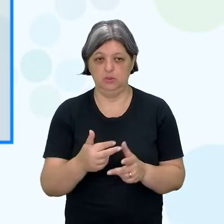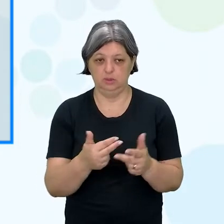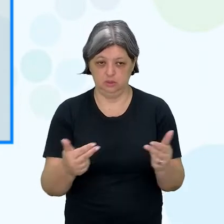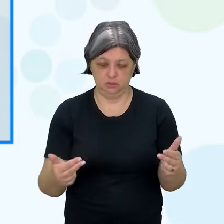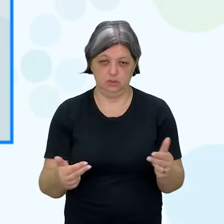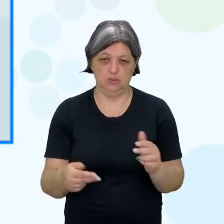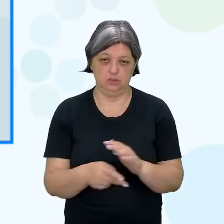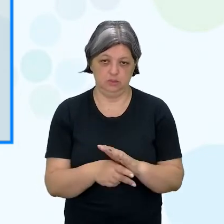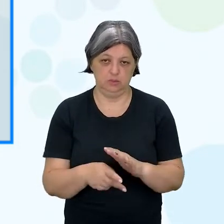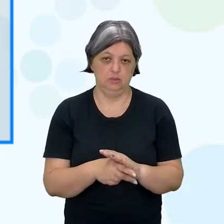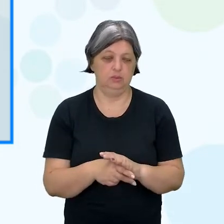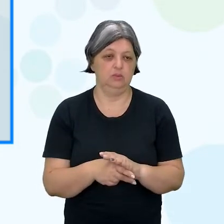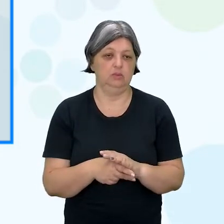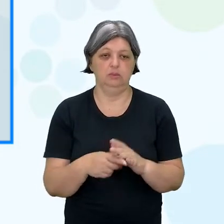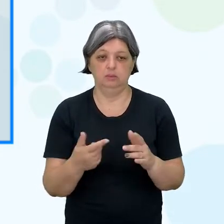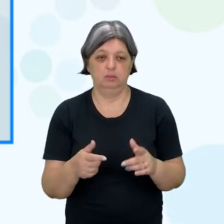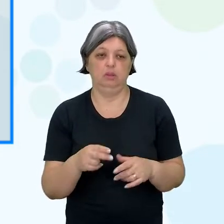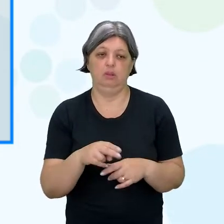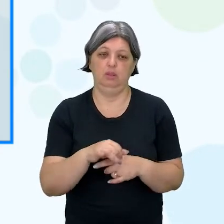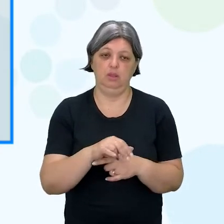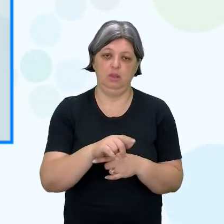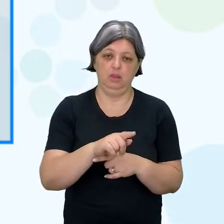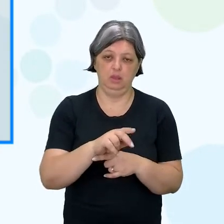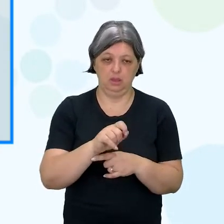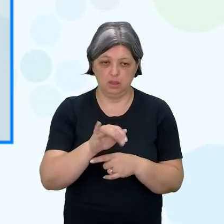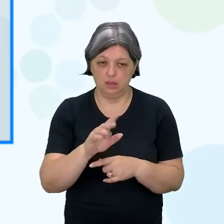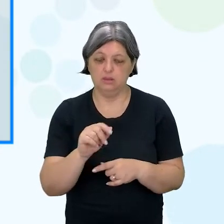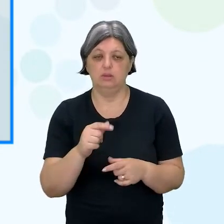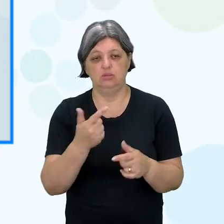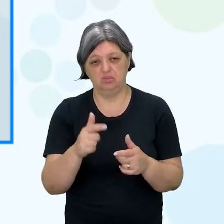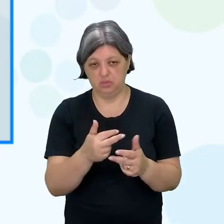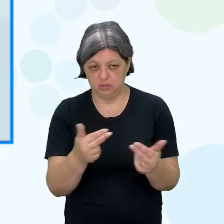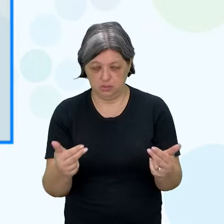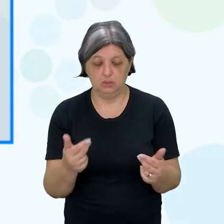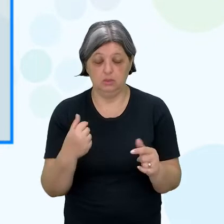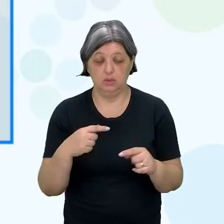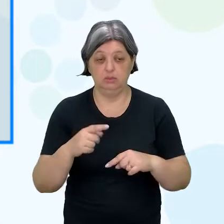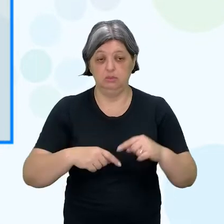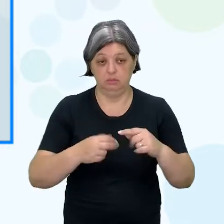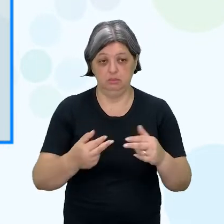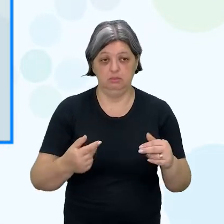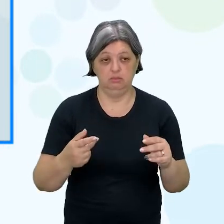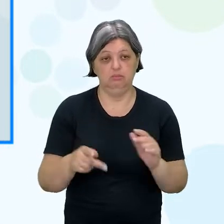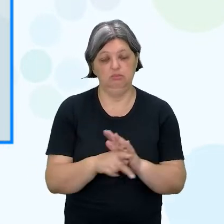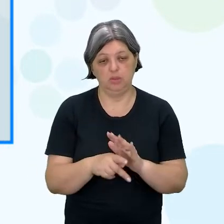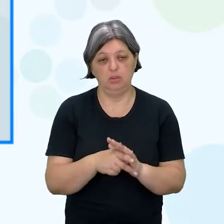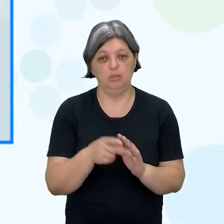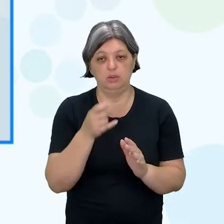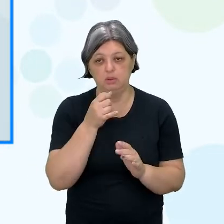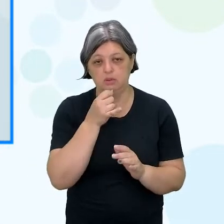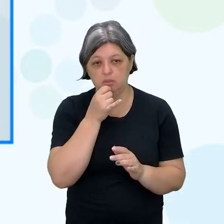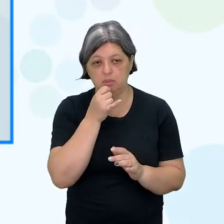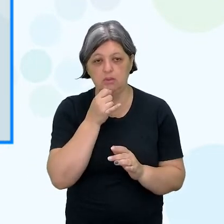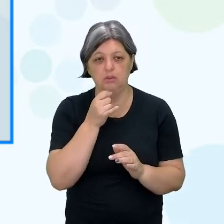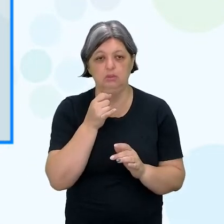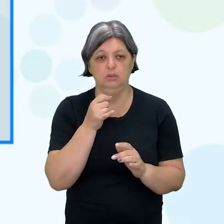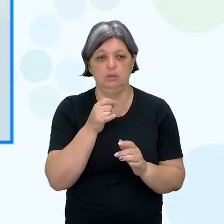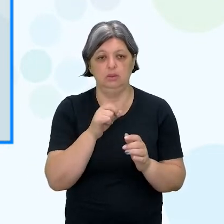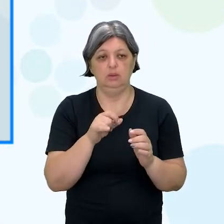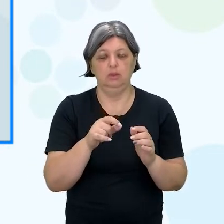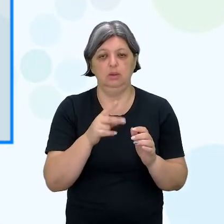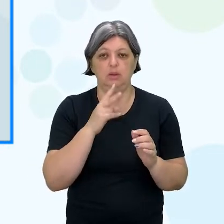já não tenho mais líquens, musgos que começam a se instalar, mas indivíduos de maior porte, né, arbustos, e